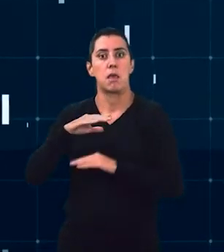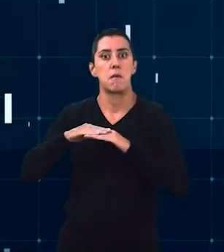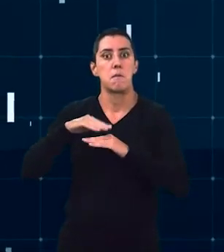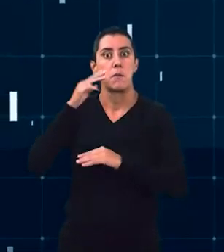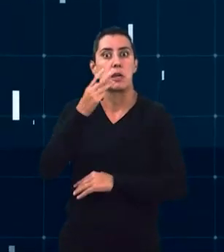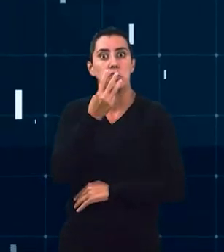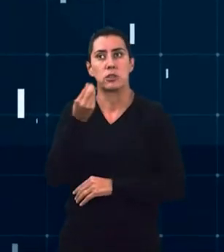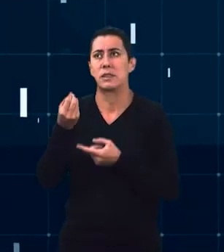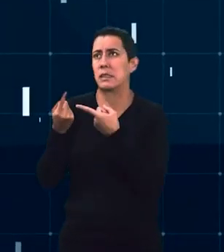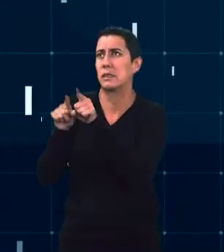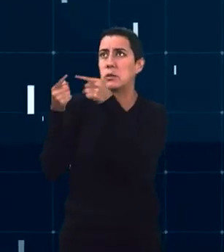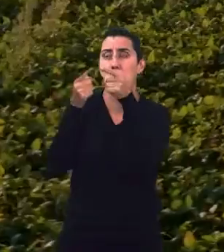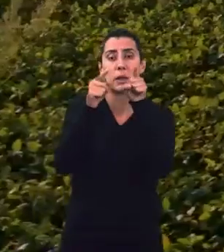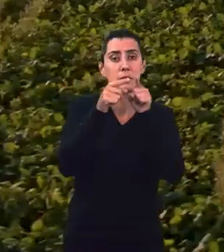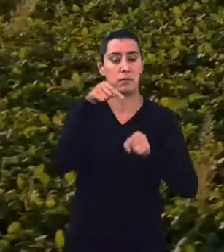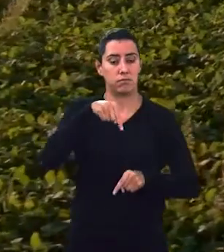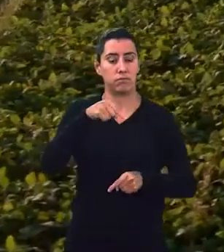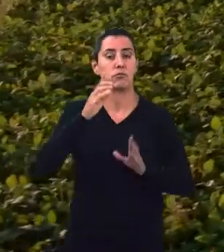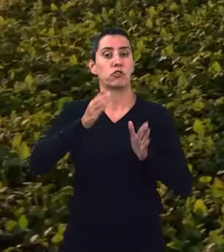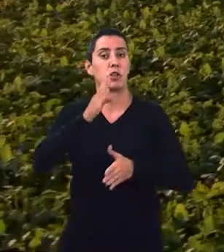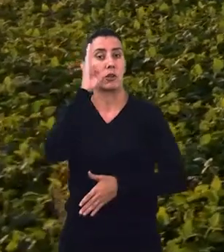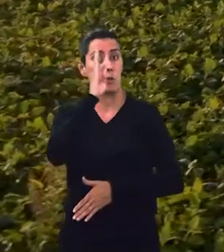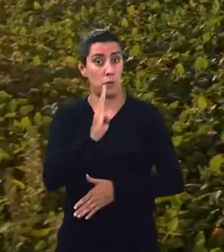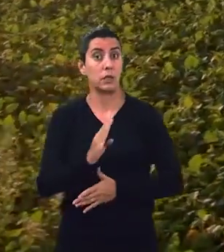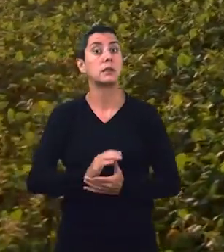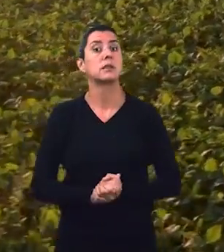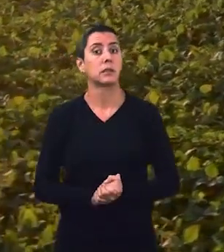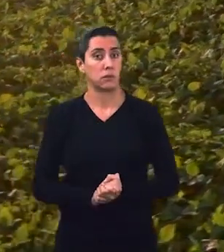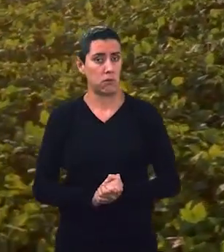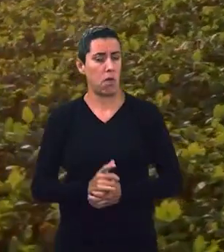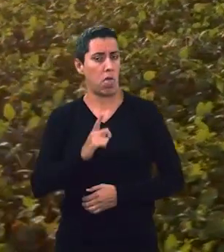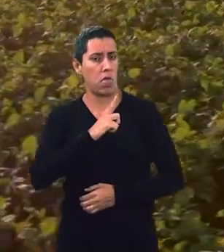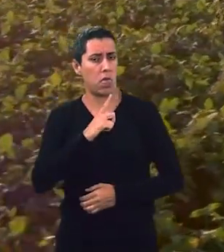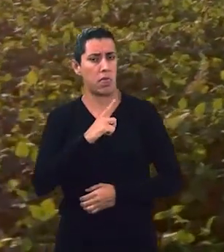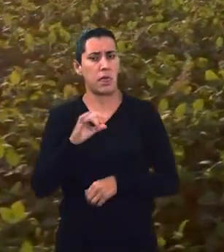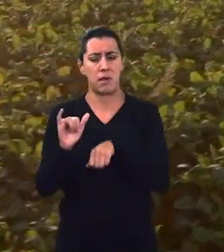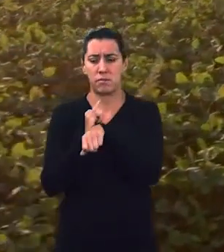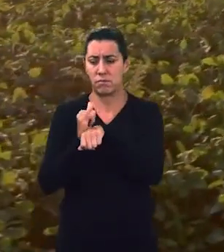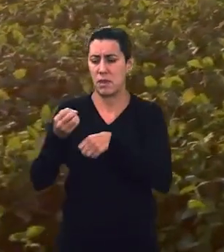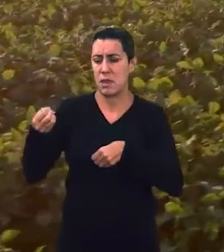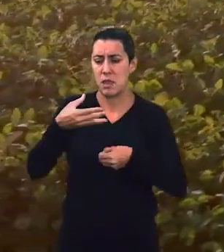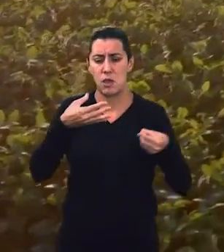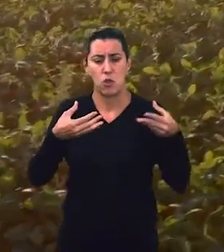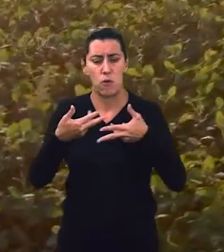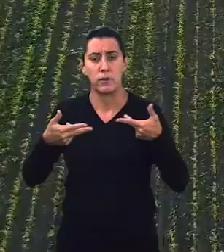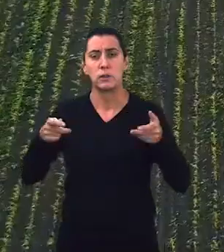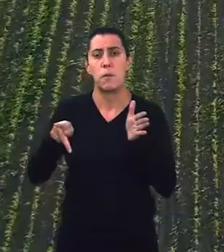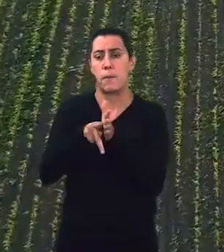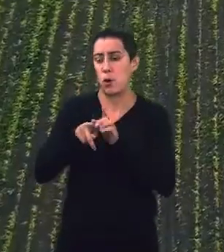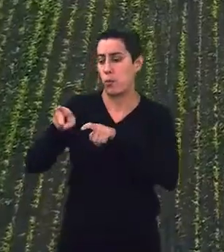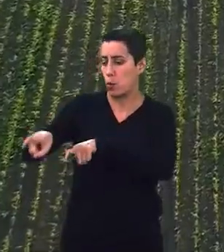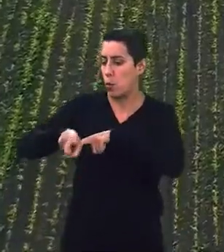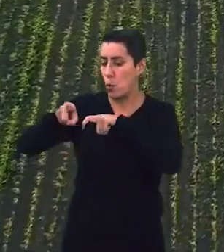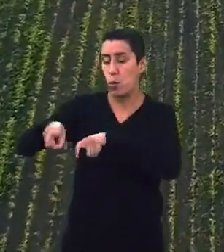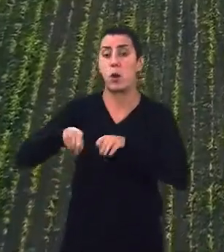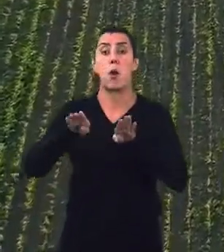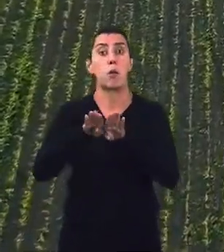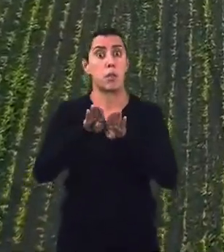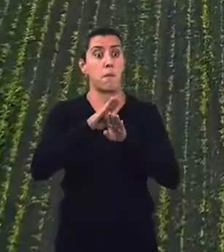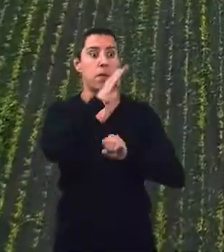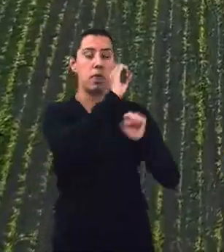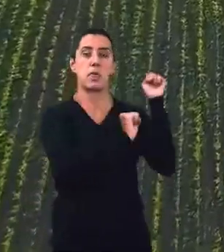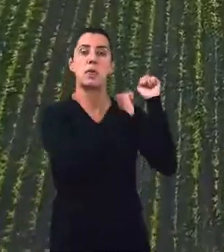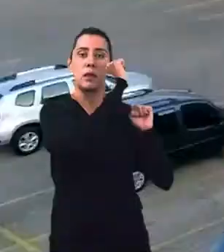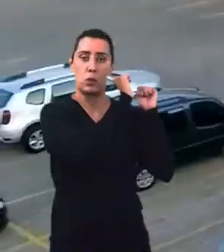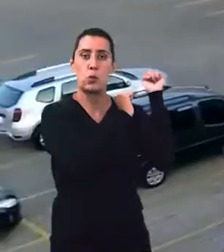nuvem da Huawei no país. Também trouxemos inovações com sustentabilidade para o agronegócio e para a indústria, o que pode